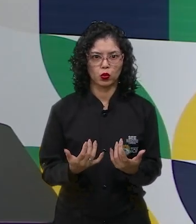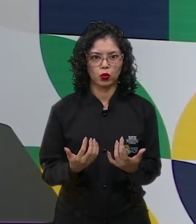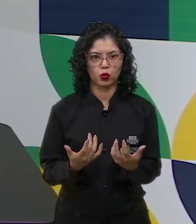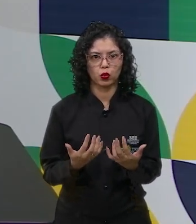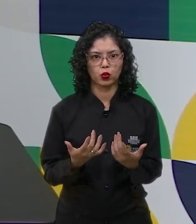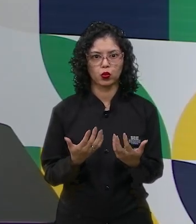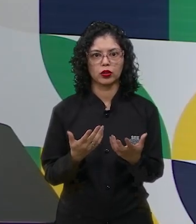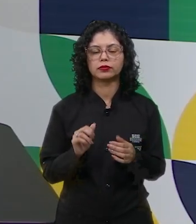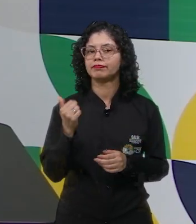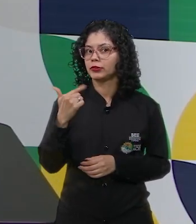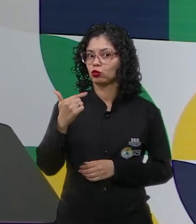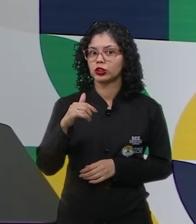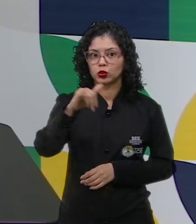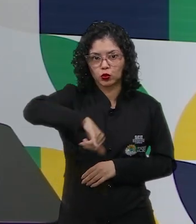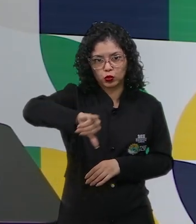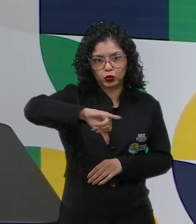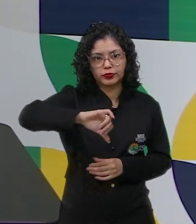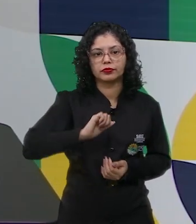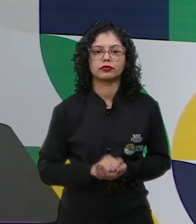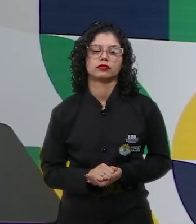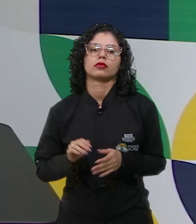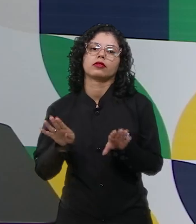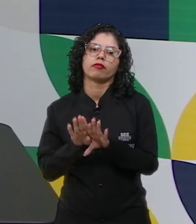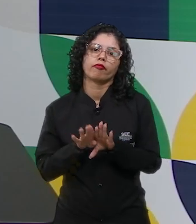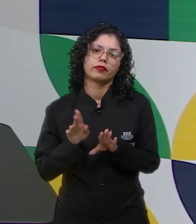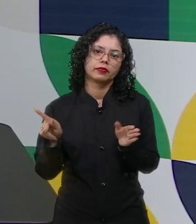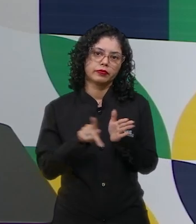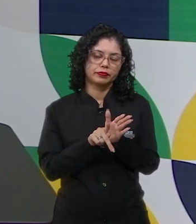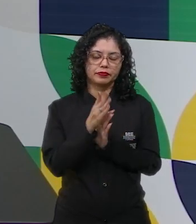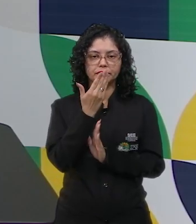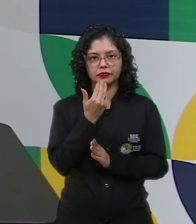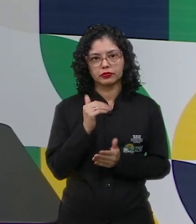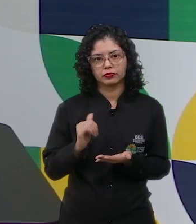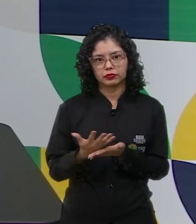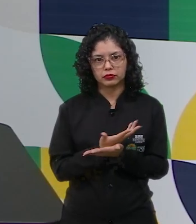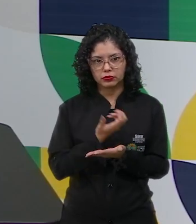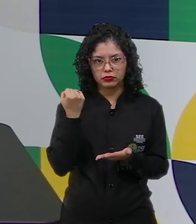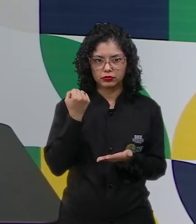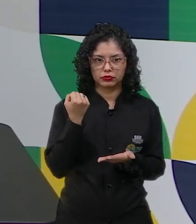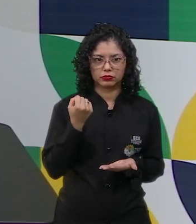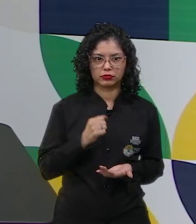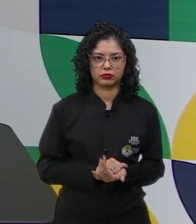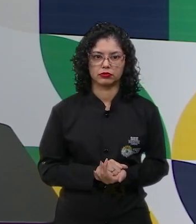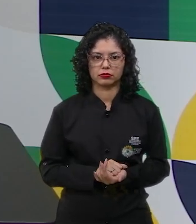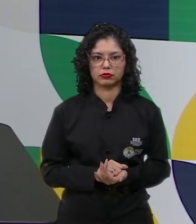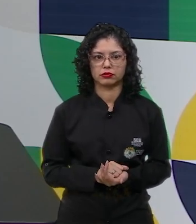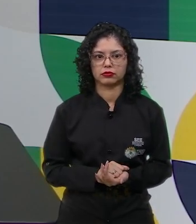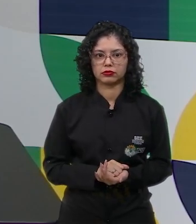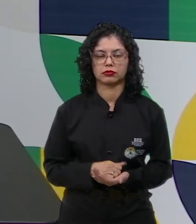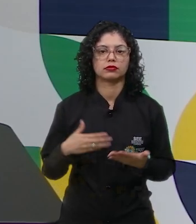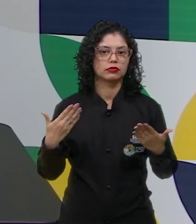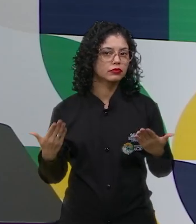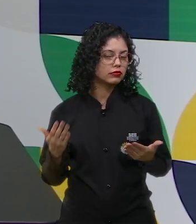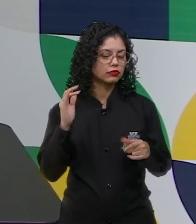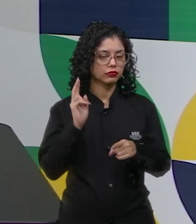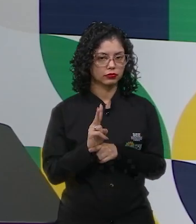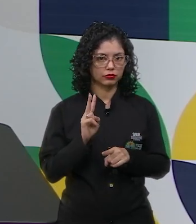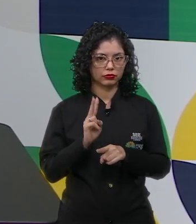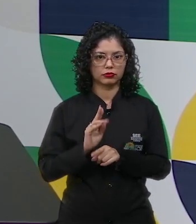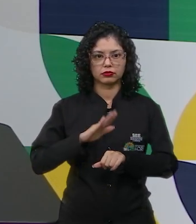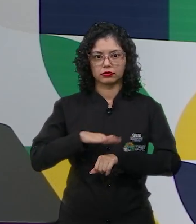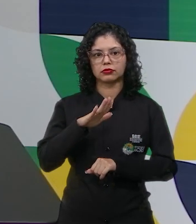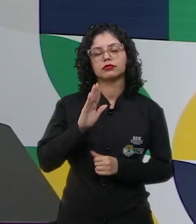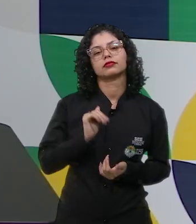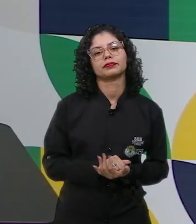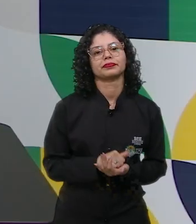a utilização de óleo e também o óleo que tem ali no próprio alimento, ele vai ficar lá embaixo. Então, isso ajuda bastante